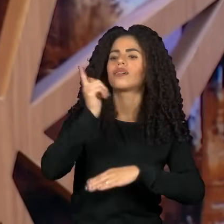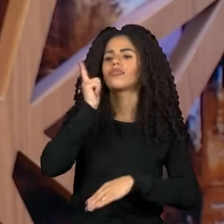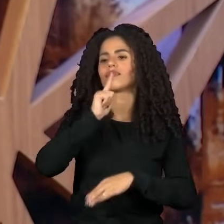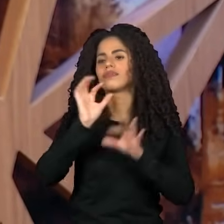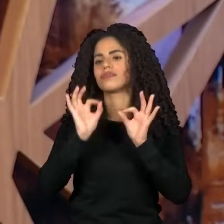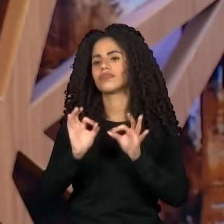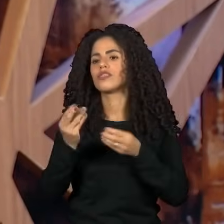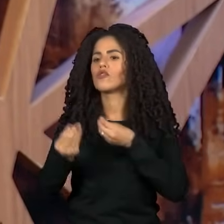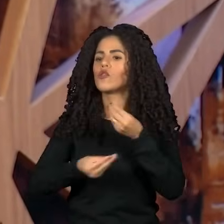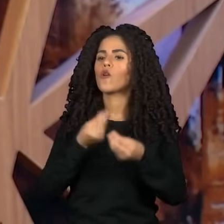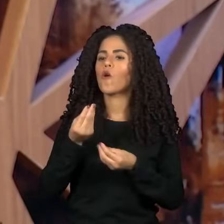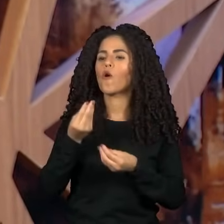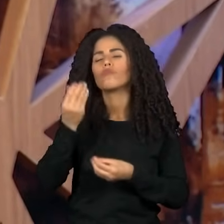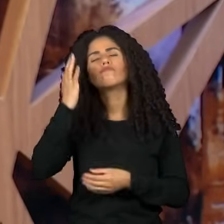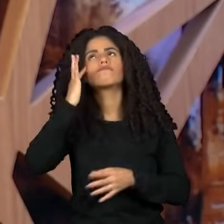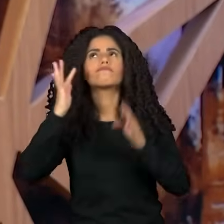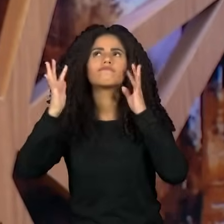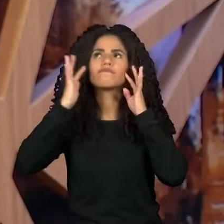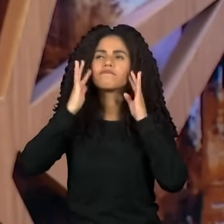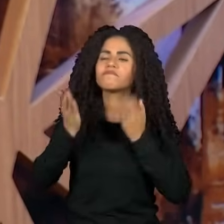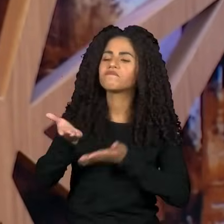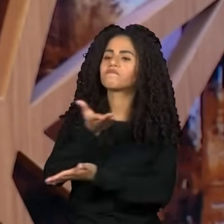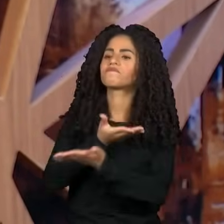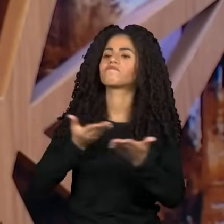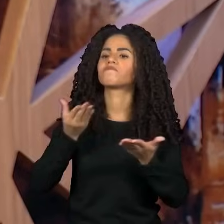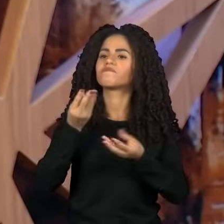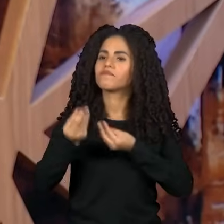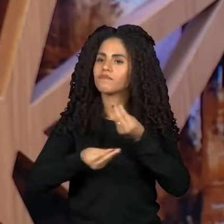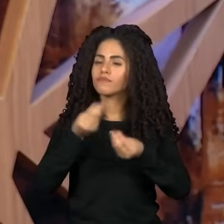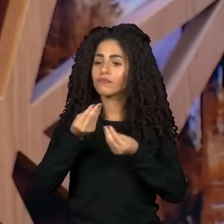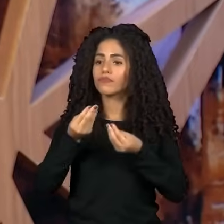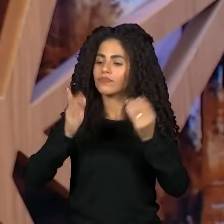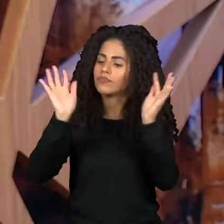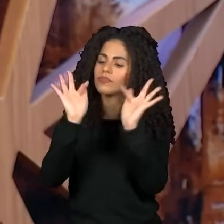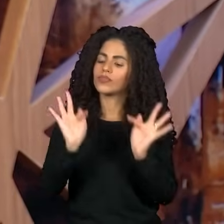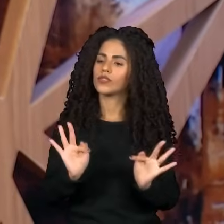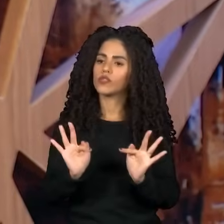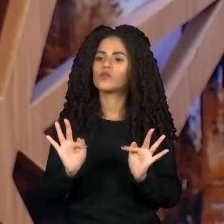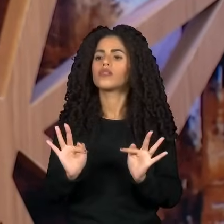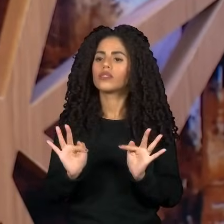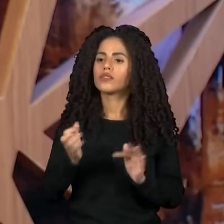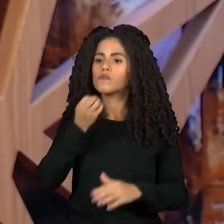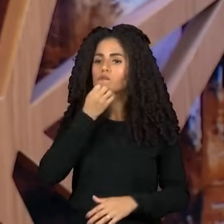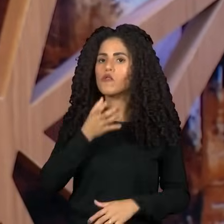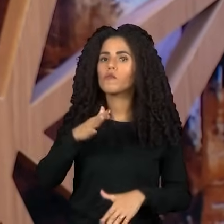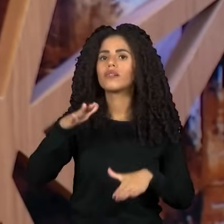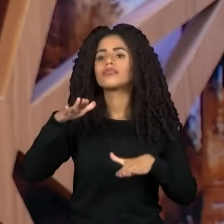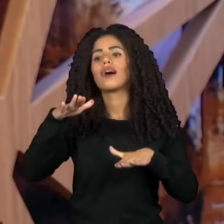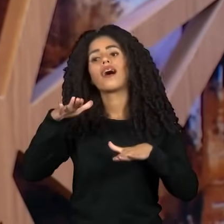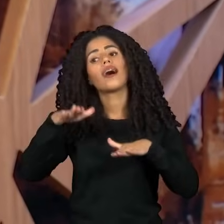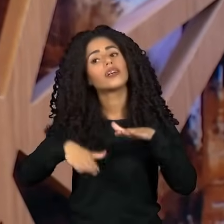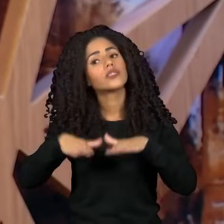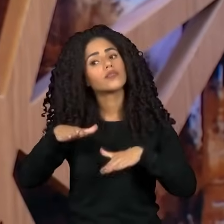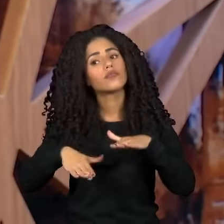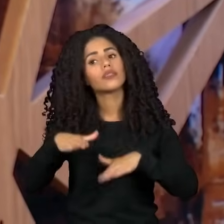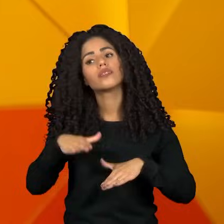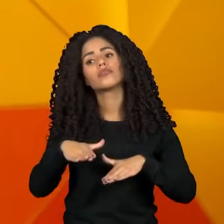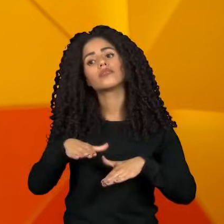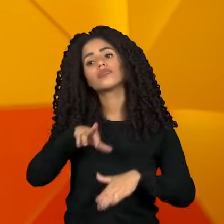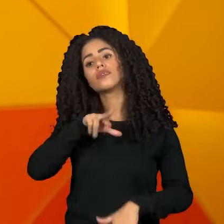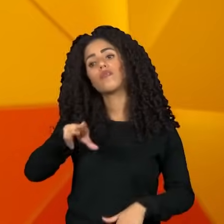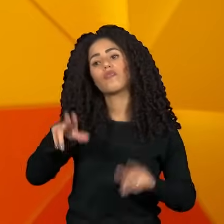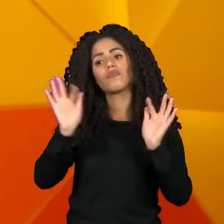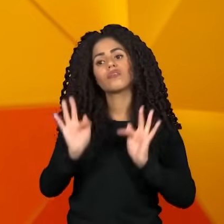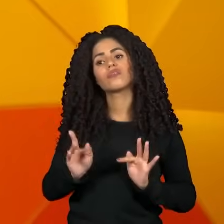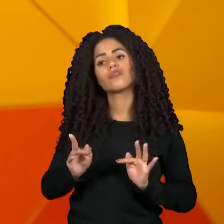disso, né? Dessa construção coletiva. E nessa construção coletiva, a felicidade vai estar ali presente, mas ela não é um estado permanente.